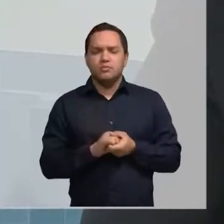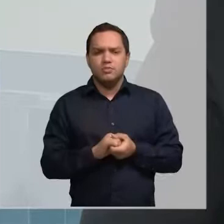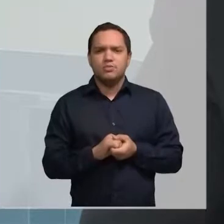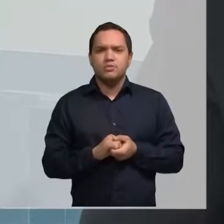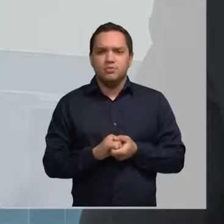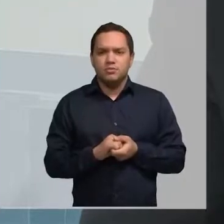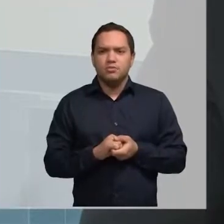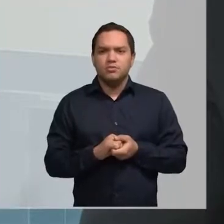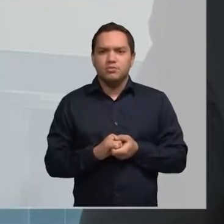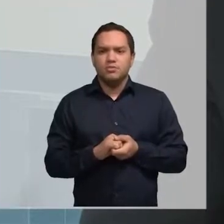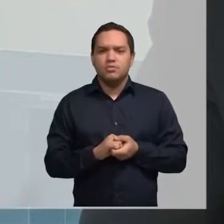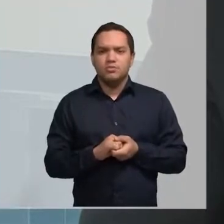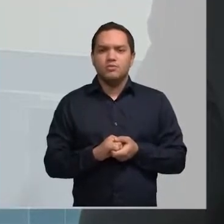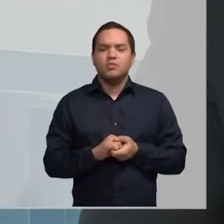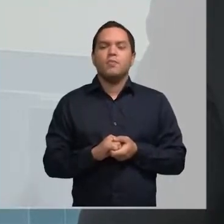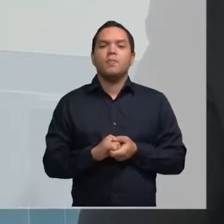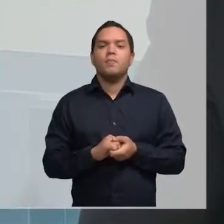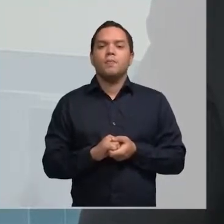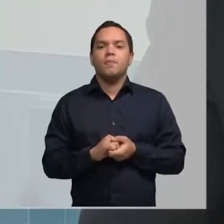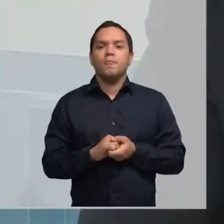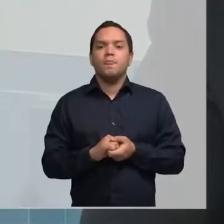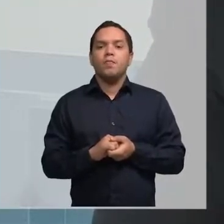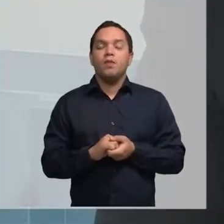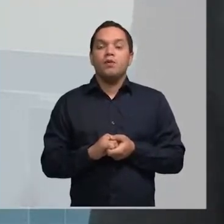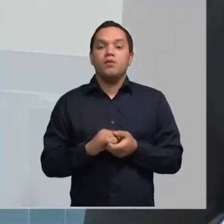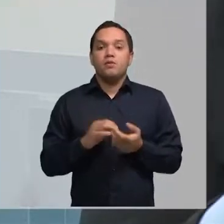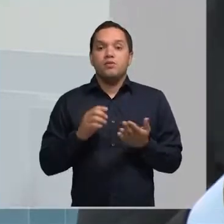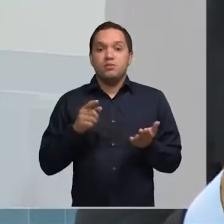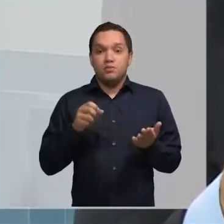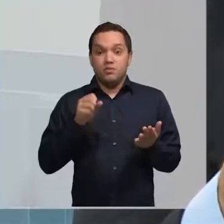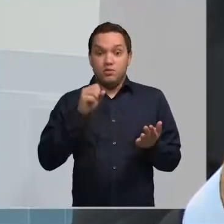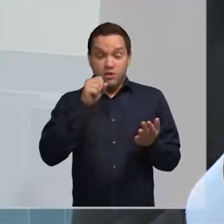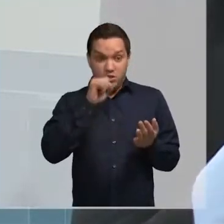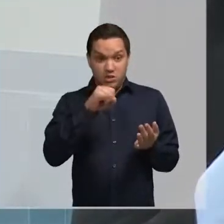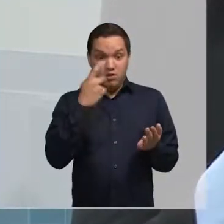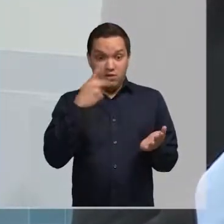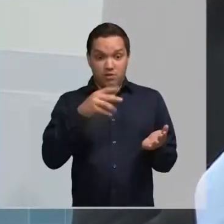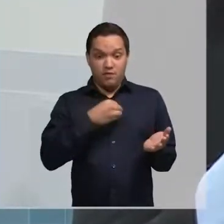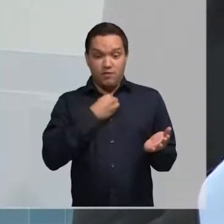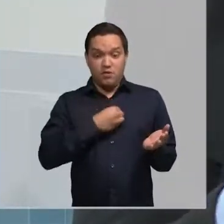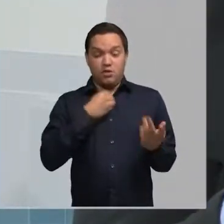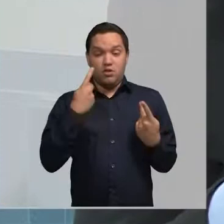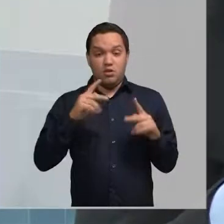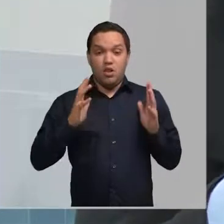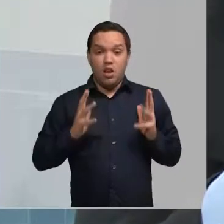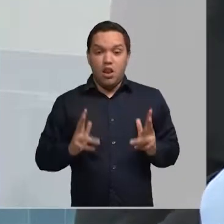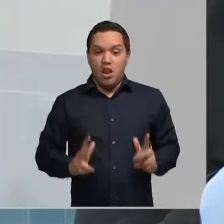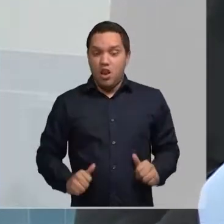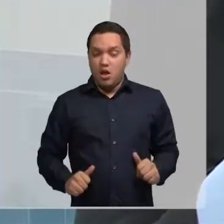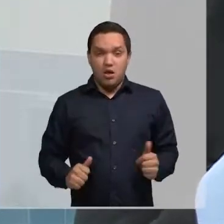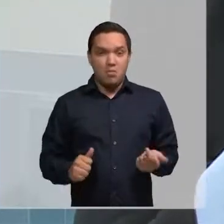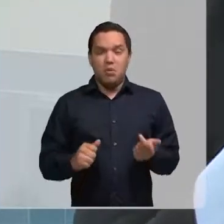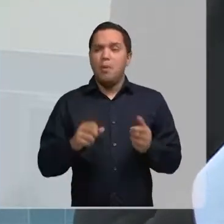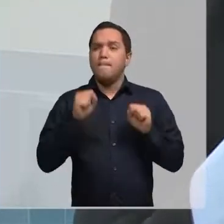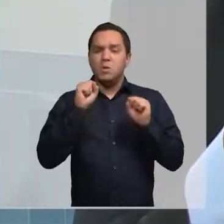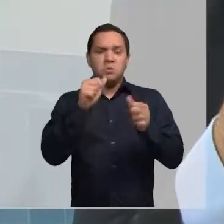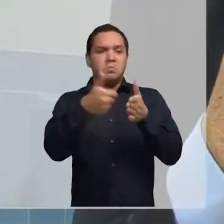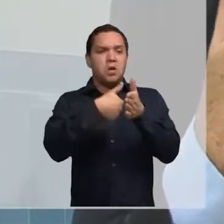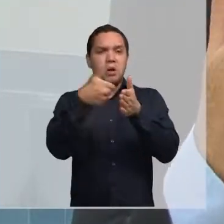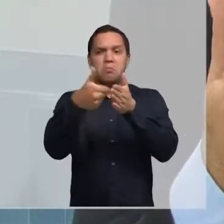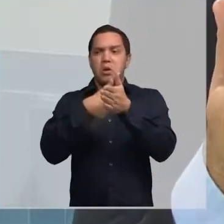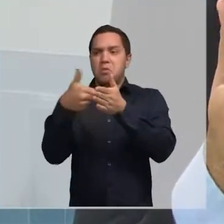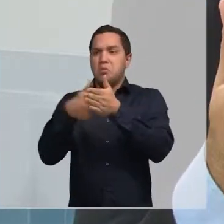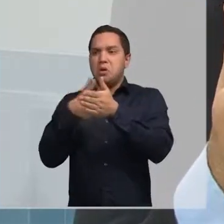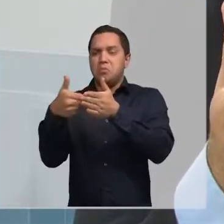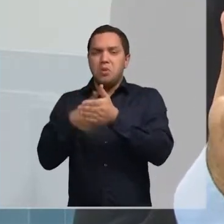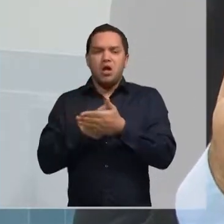gente usa essa expressão que é nossa aqui do Ceará. Ou seja, sem ter uma vida limpa por trás, fica difícil você partir para cima